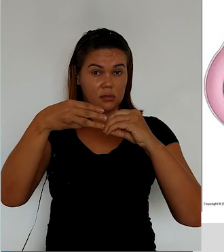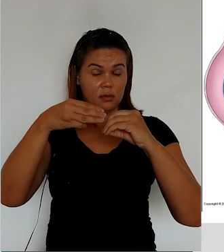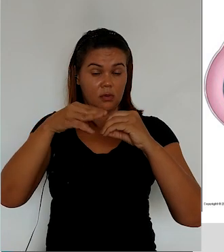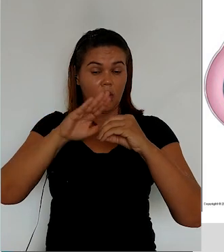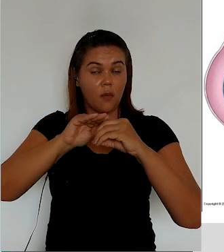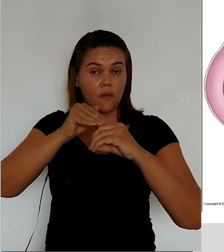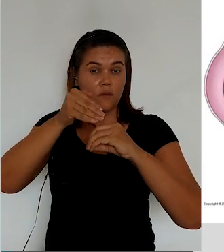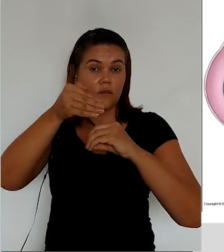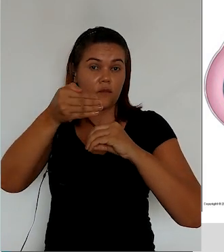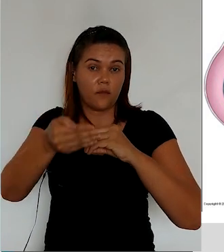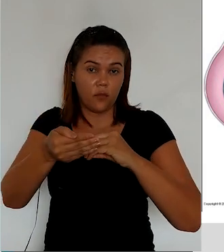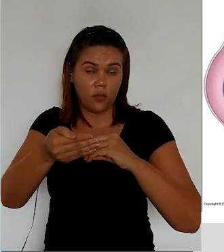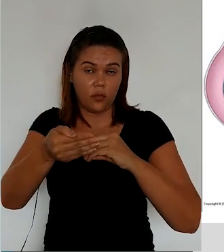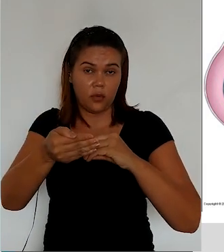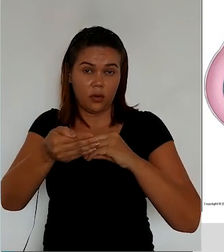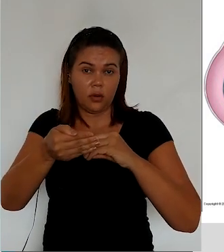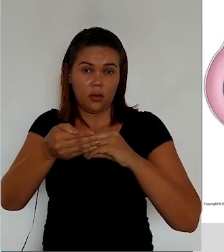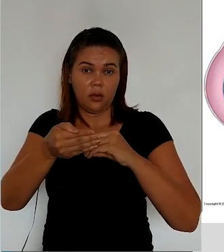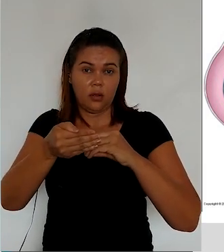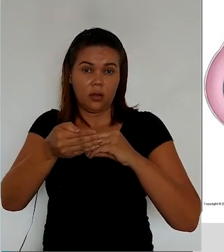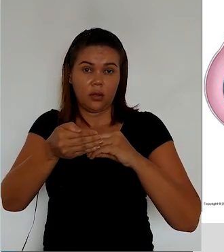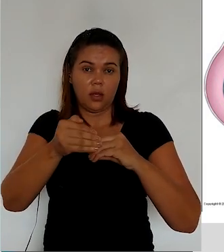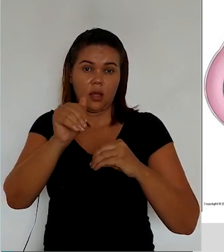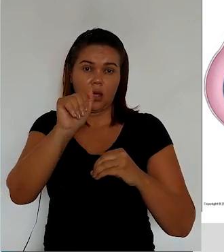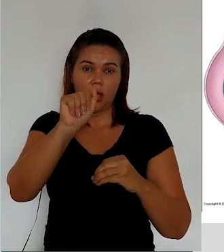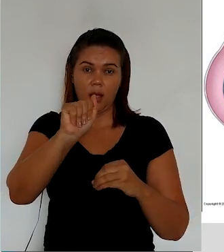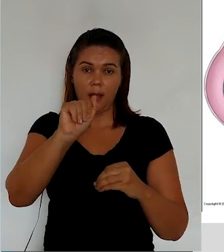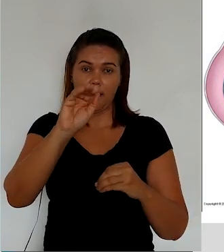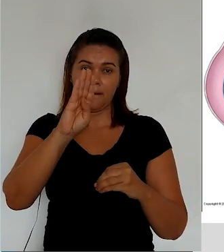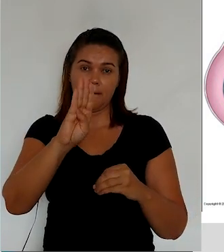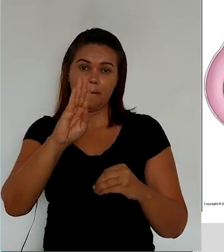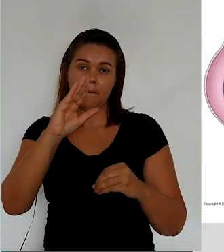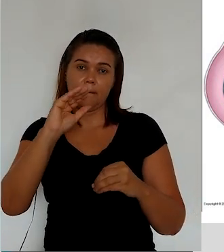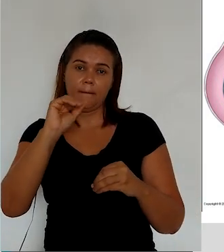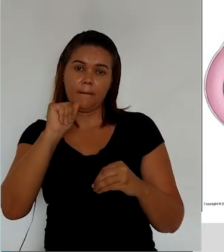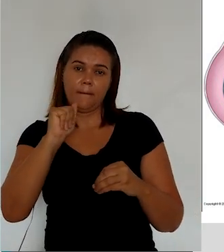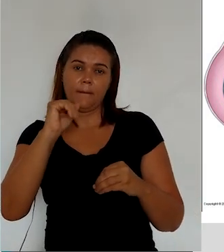externo, denominado de abaxonal,